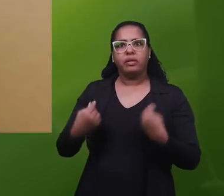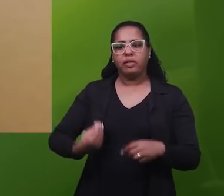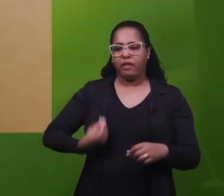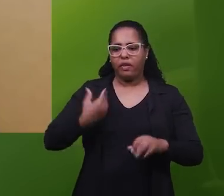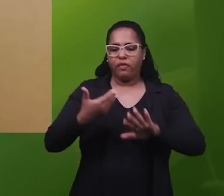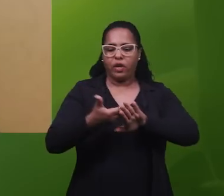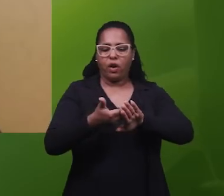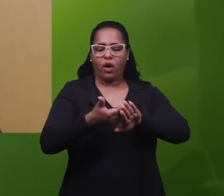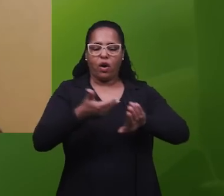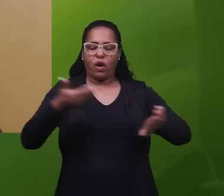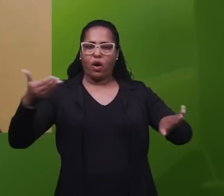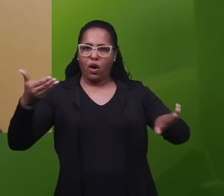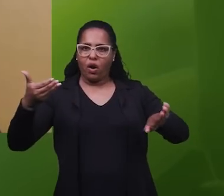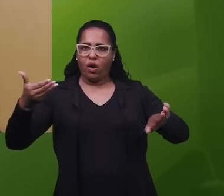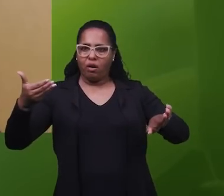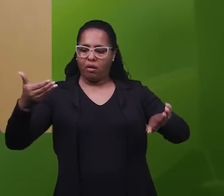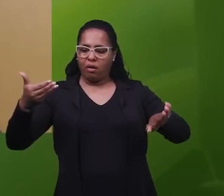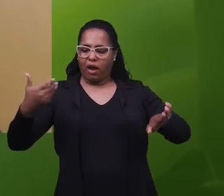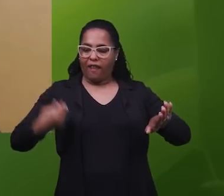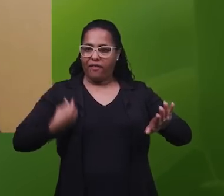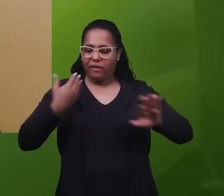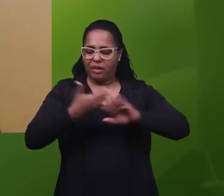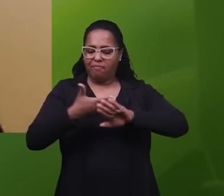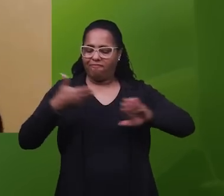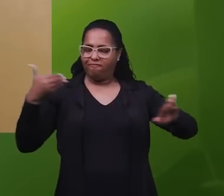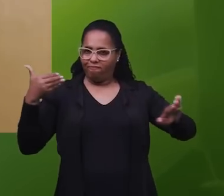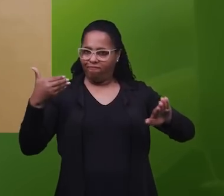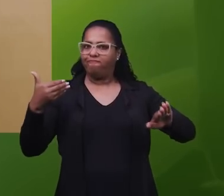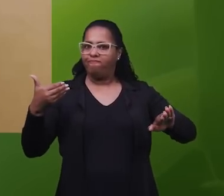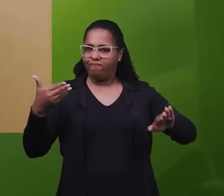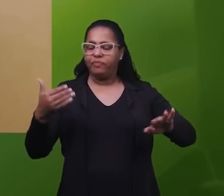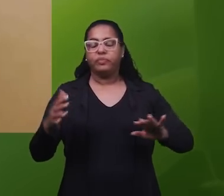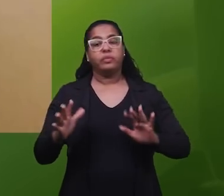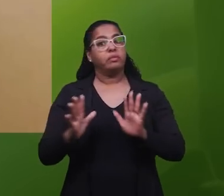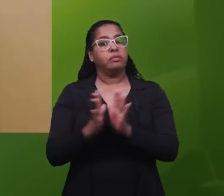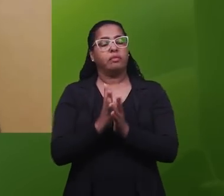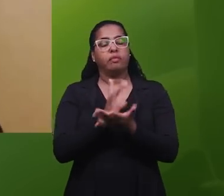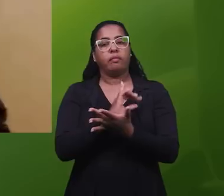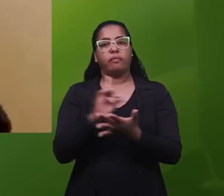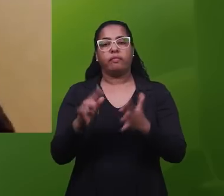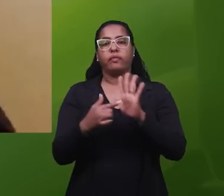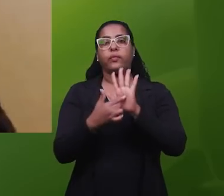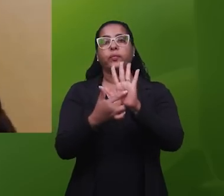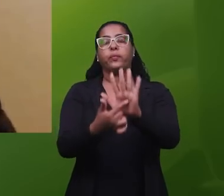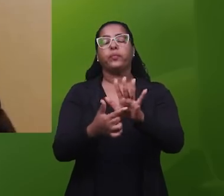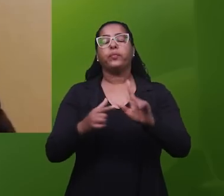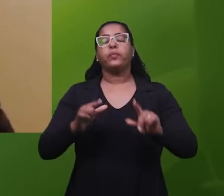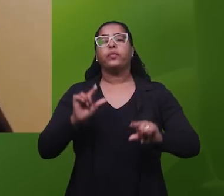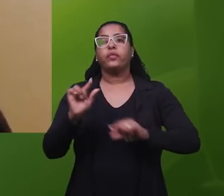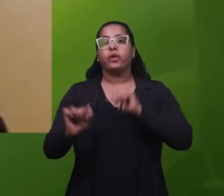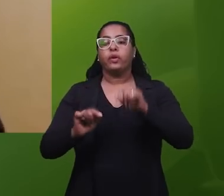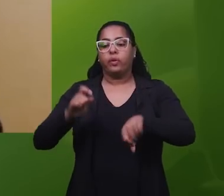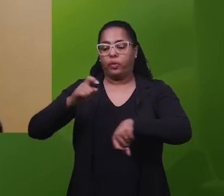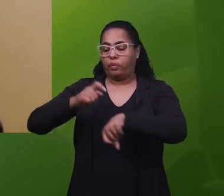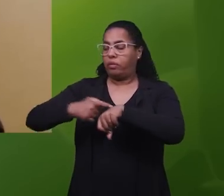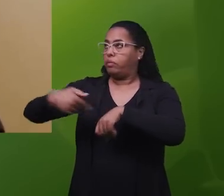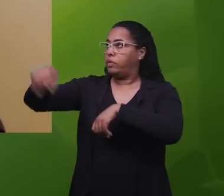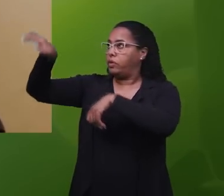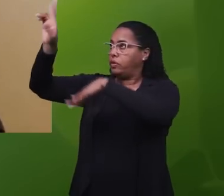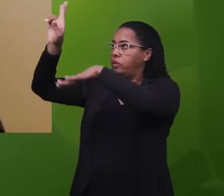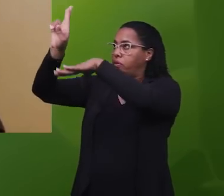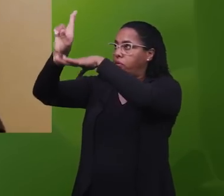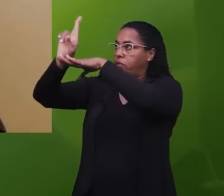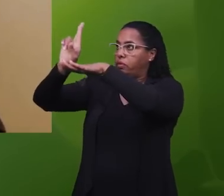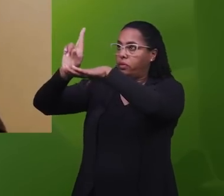em santificação do Espírito Santo. Tanto que a Bíblia fala que quando Jesus